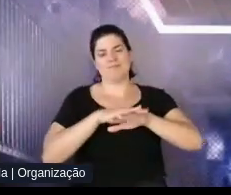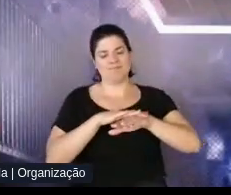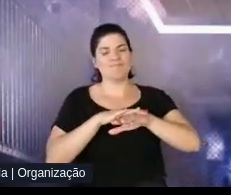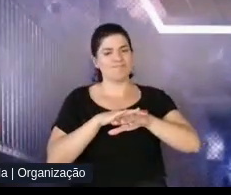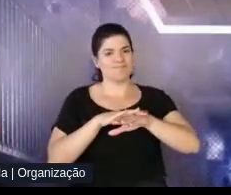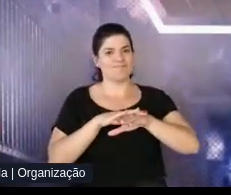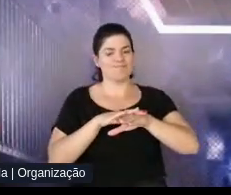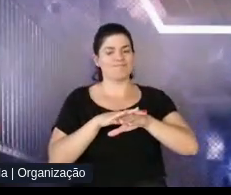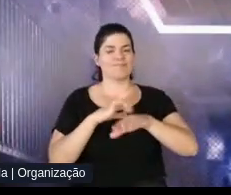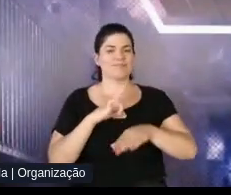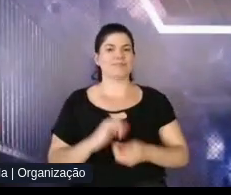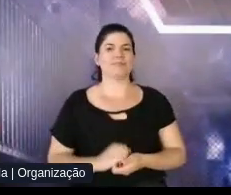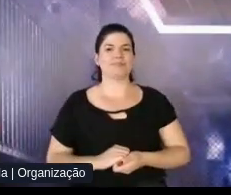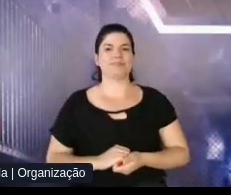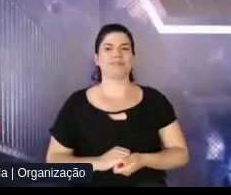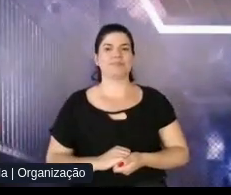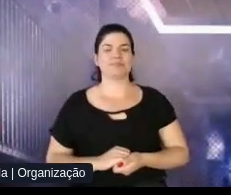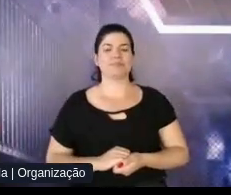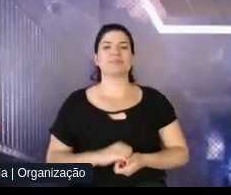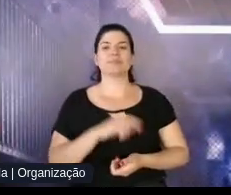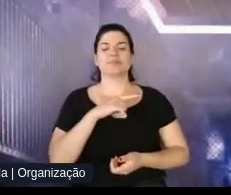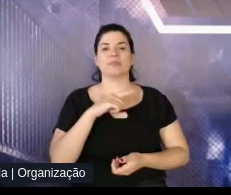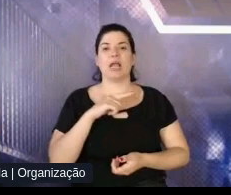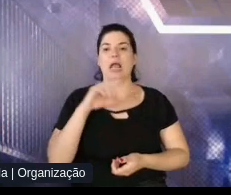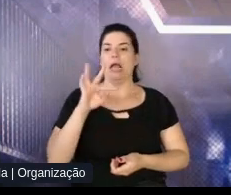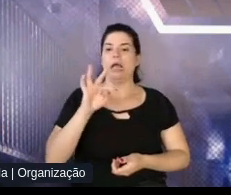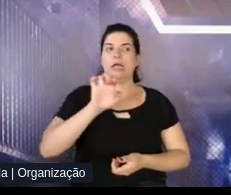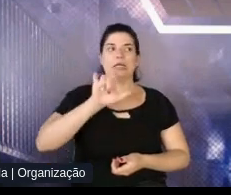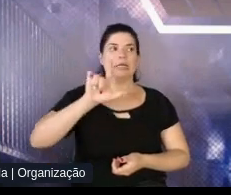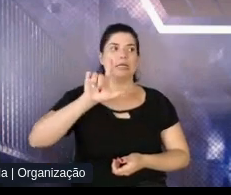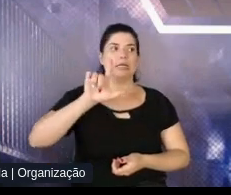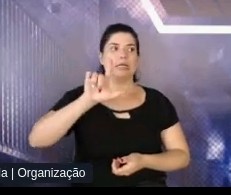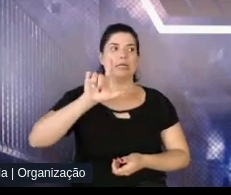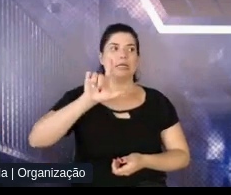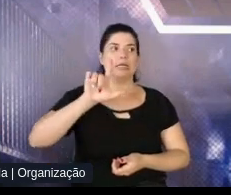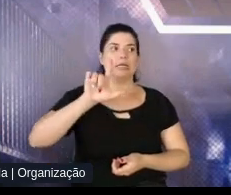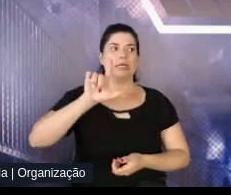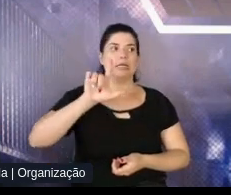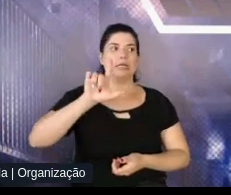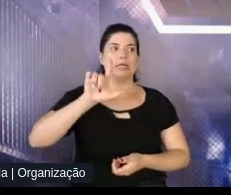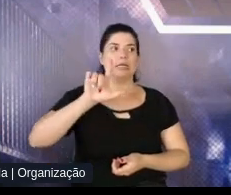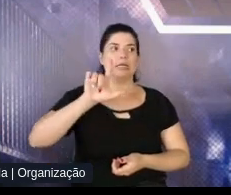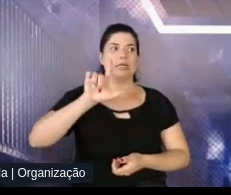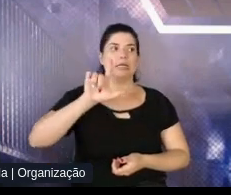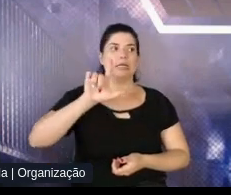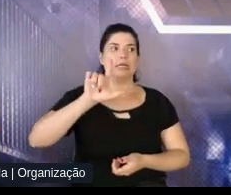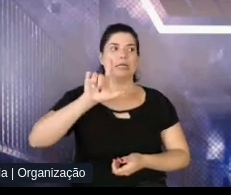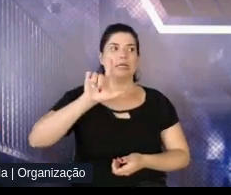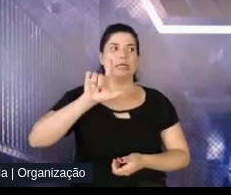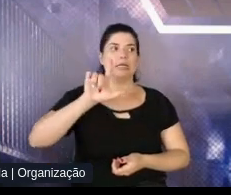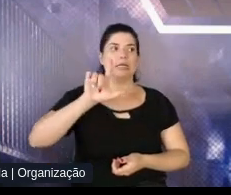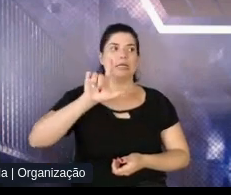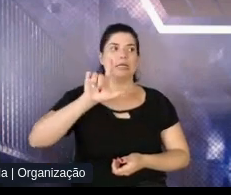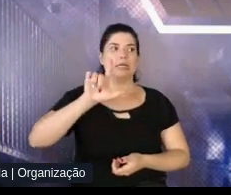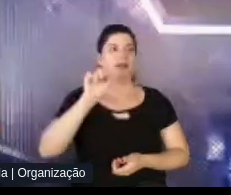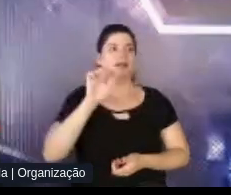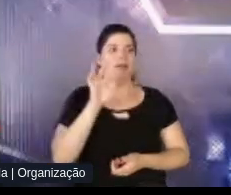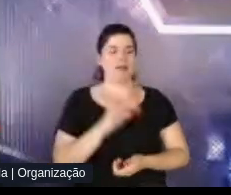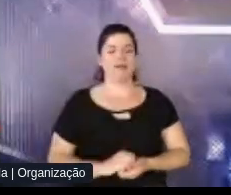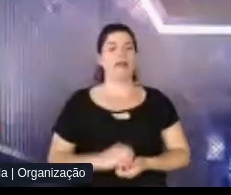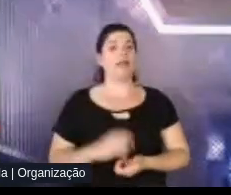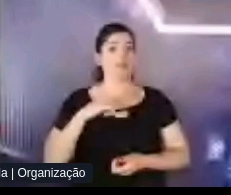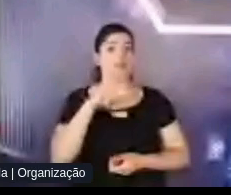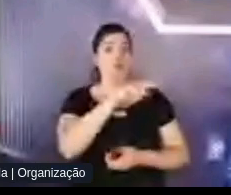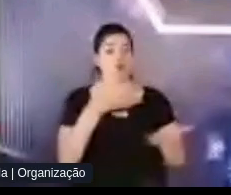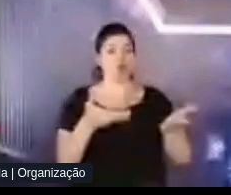Avançando, a gente tem a Radia Perlman, e ela é bastante conhecida por ser a mãe da internet. Então, graças a ela, a gente tem hoje